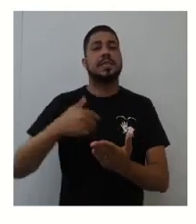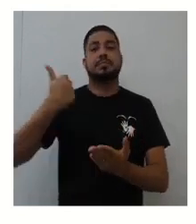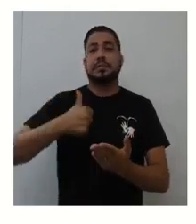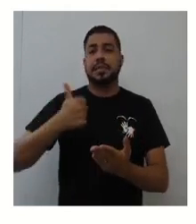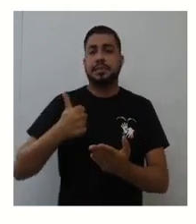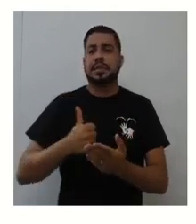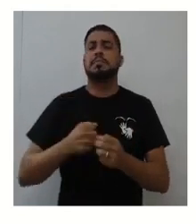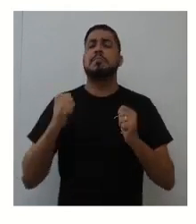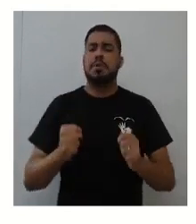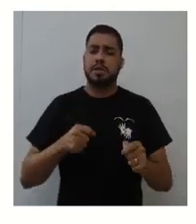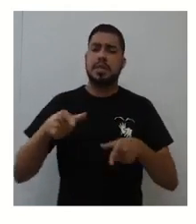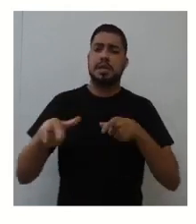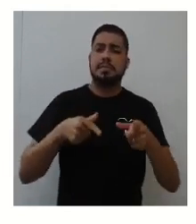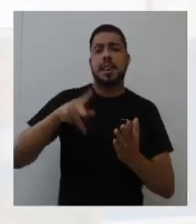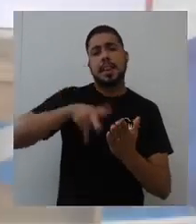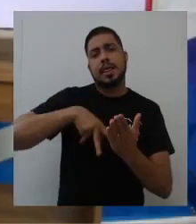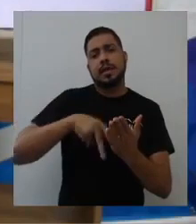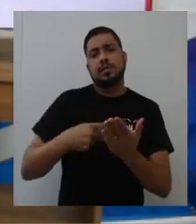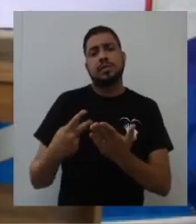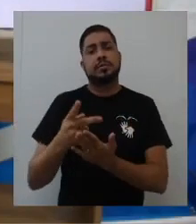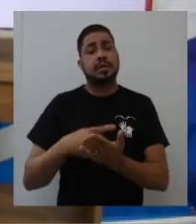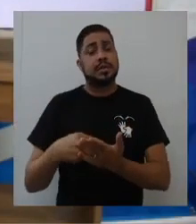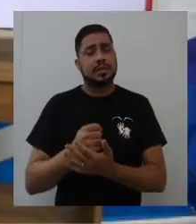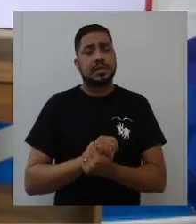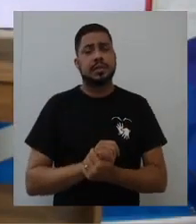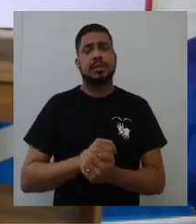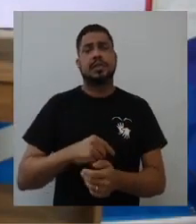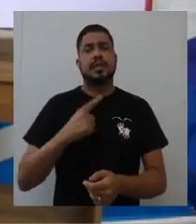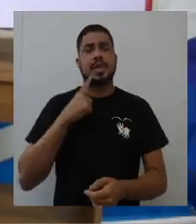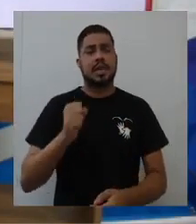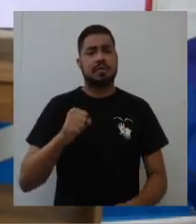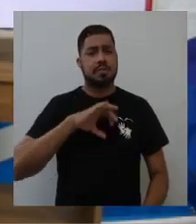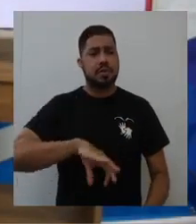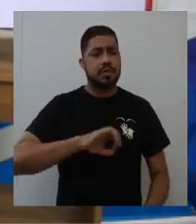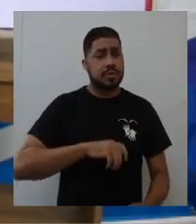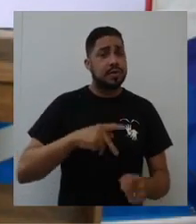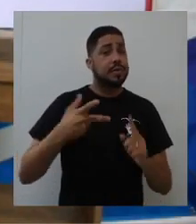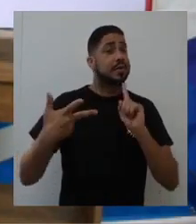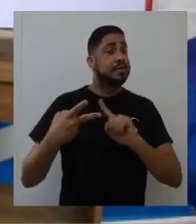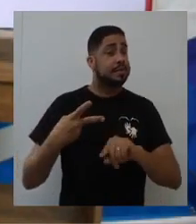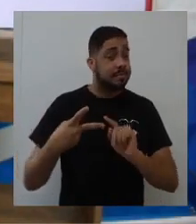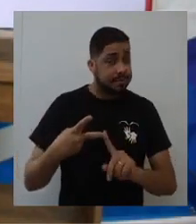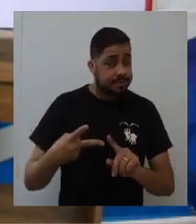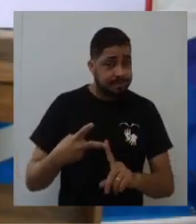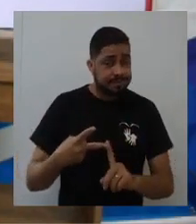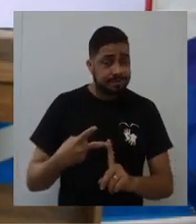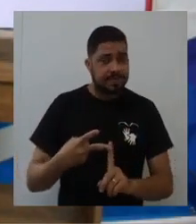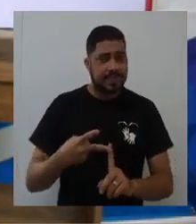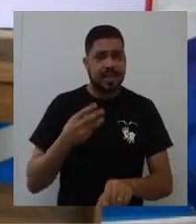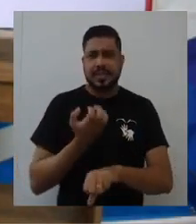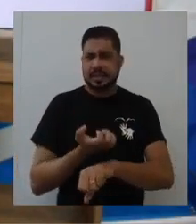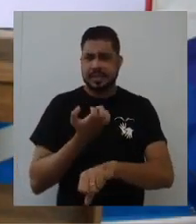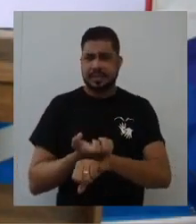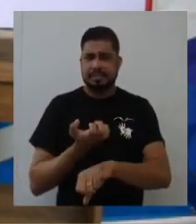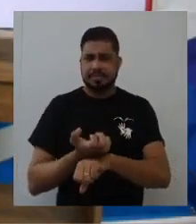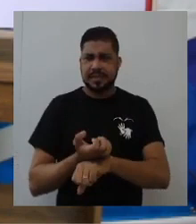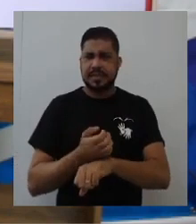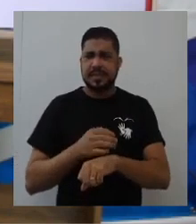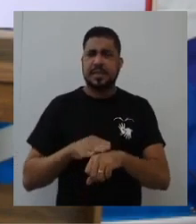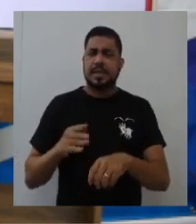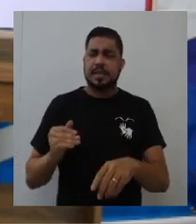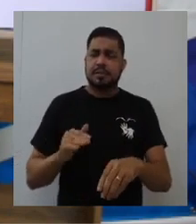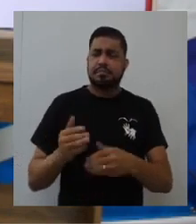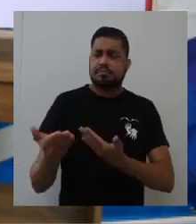também pode trabalhar a leitura de imagens em língua portuguesa. E segundo, se você ainda não sabe, as disciplinas elas conversam entre